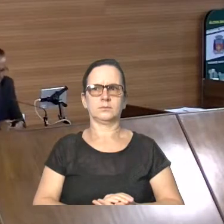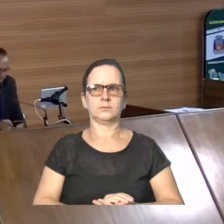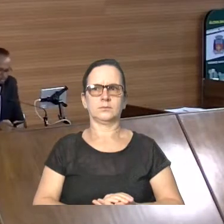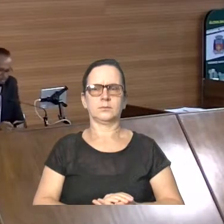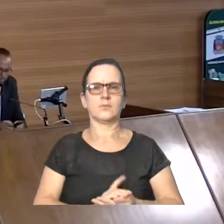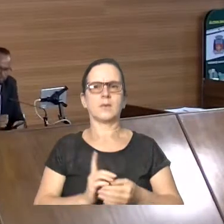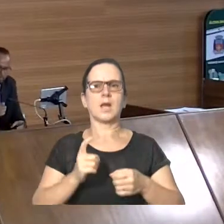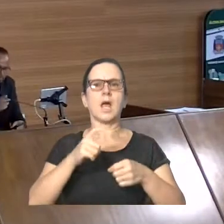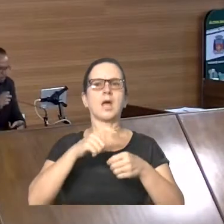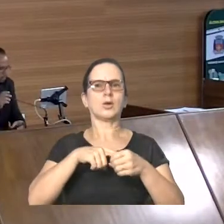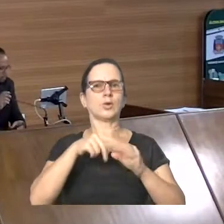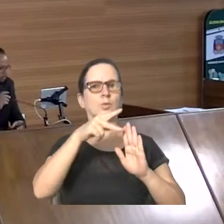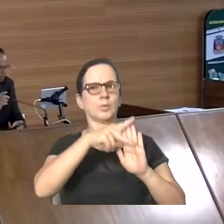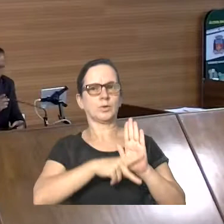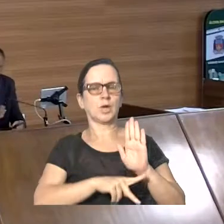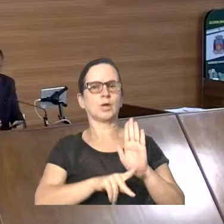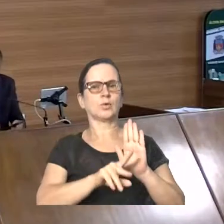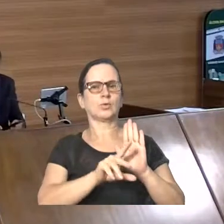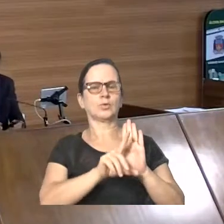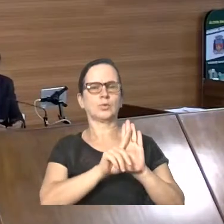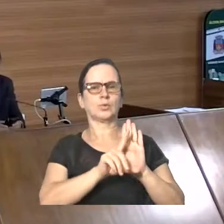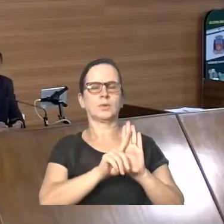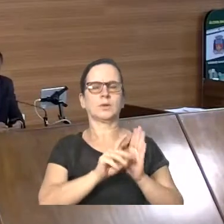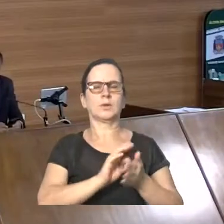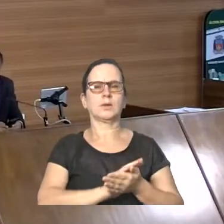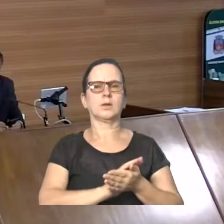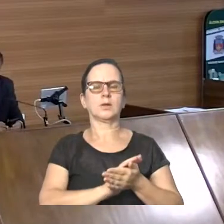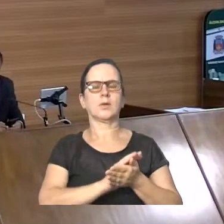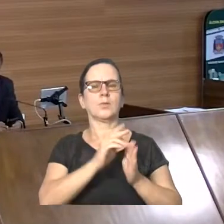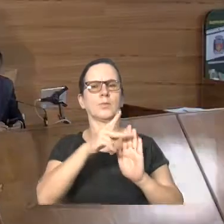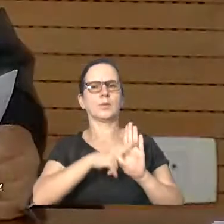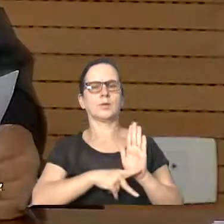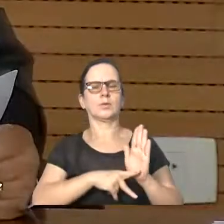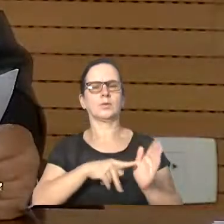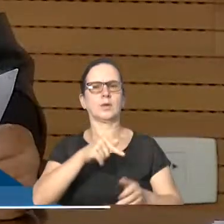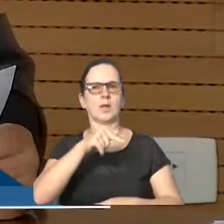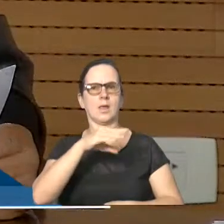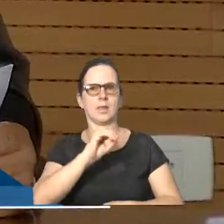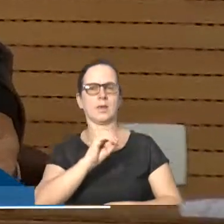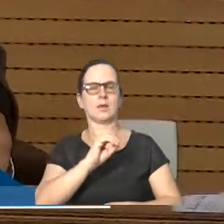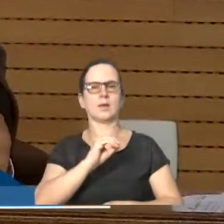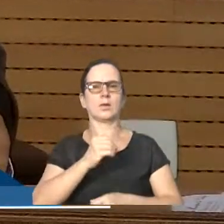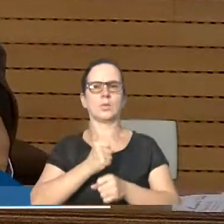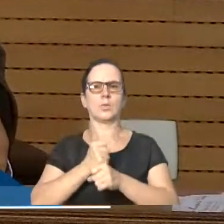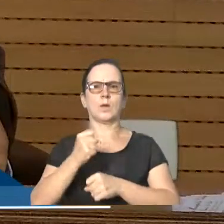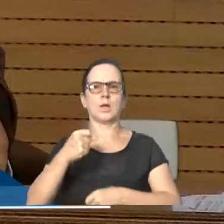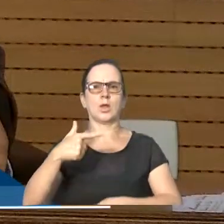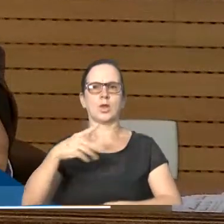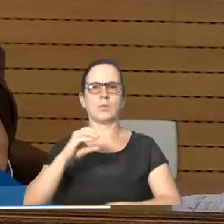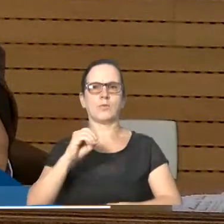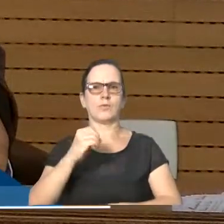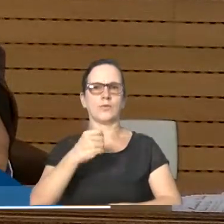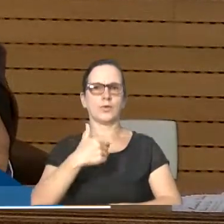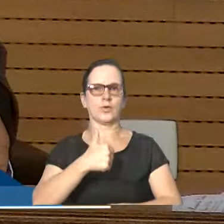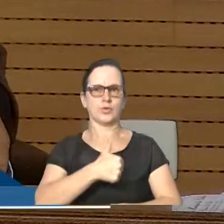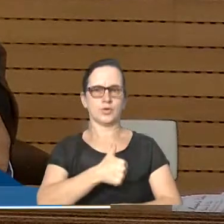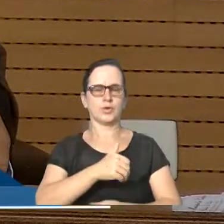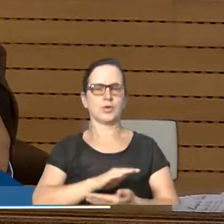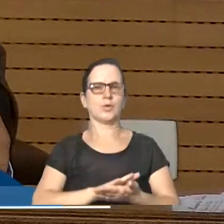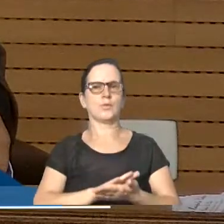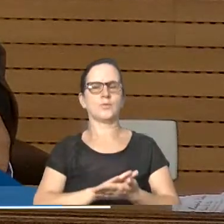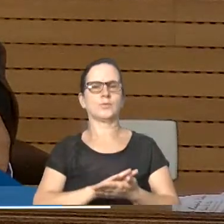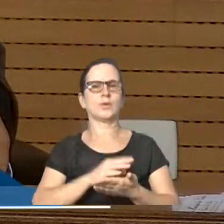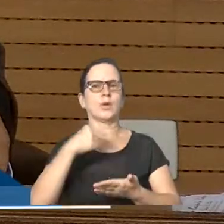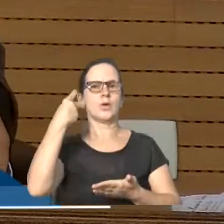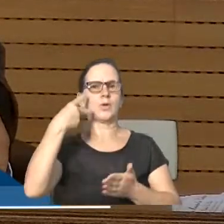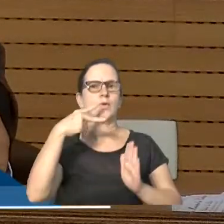Retorna a esta comissão o projeto de lei número 70/2021 da ilustre vereadora Maria Jaqueline da Silva, que dispõe